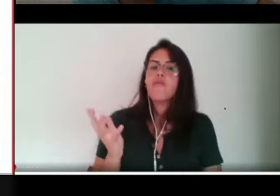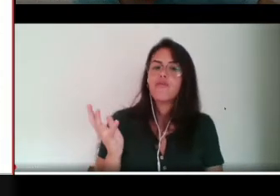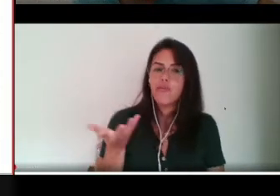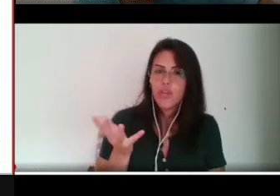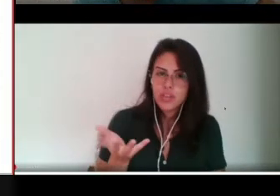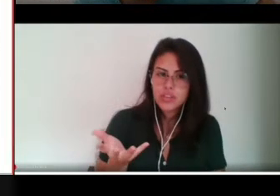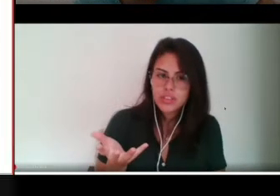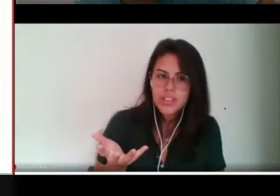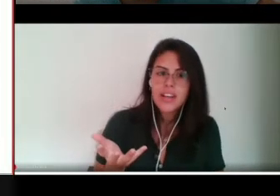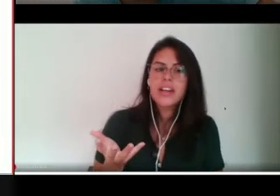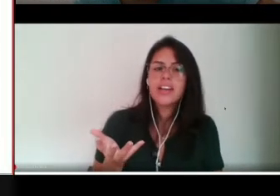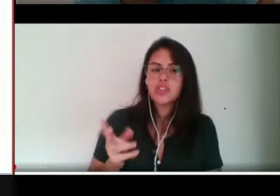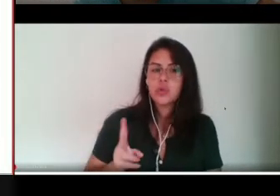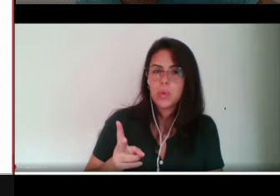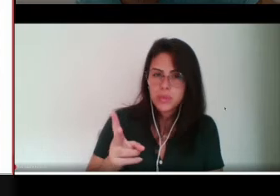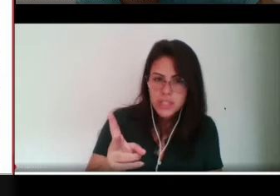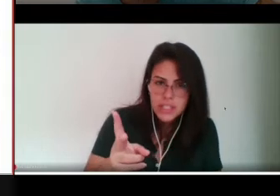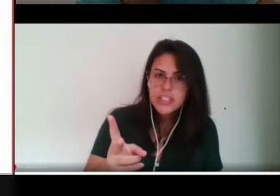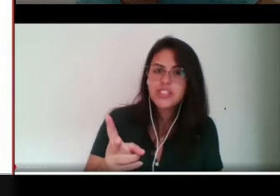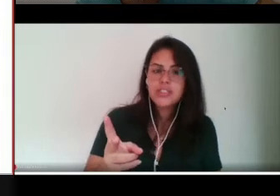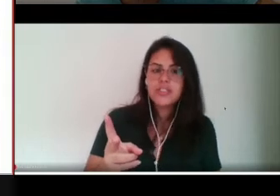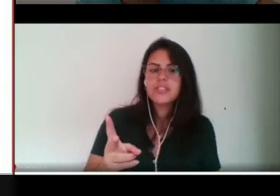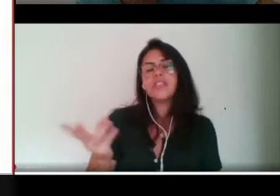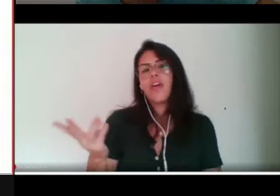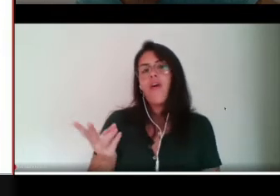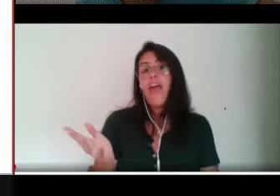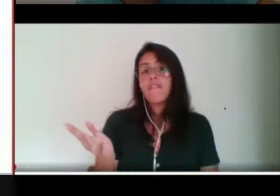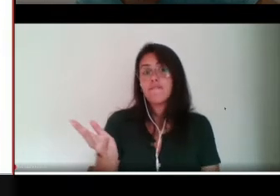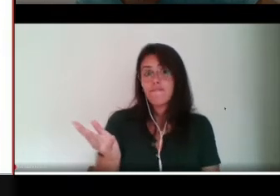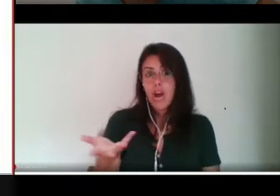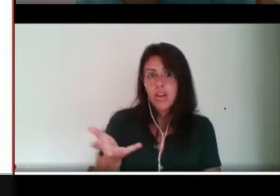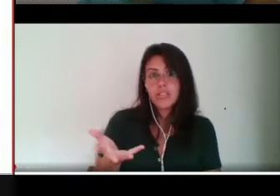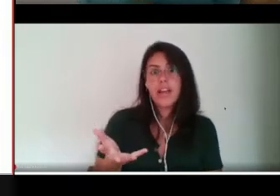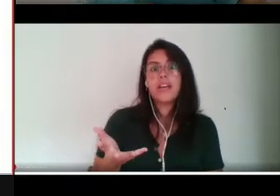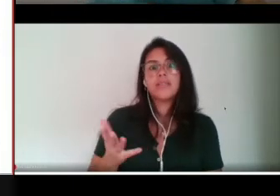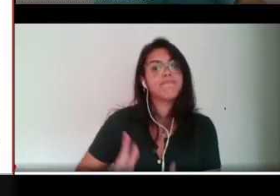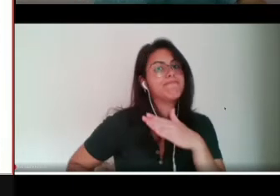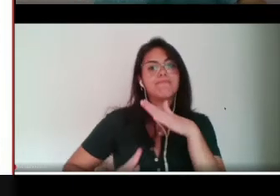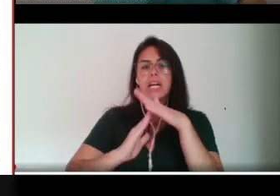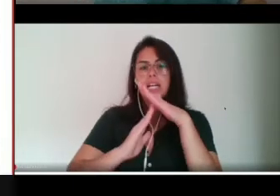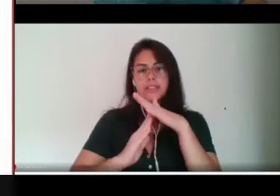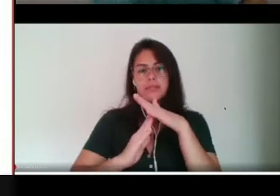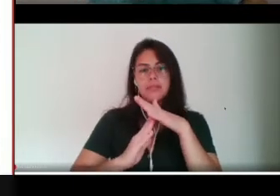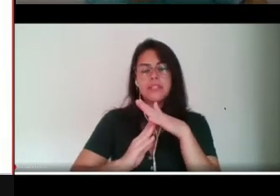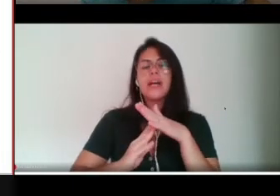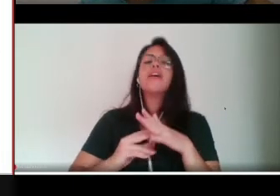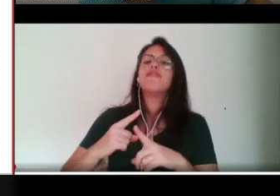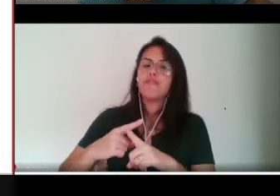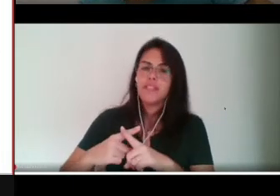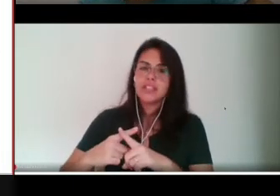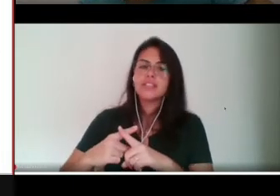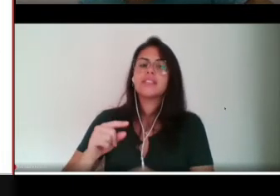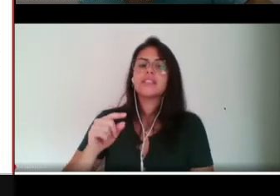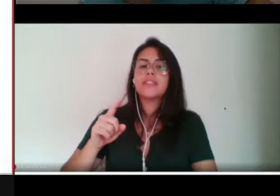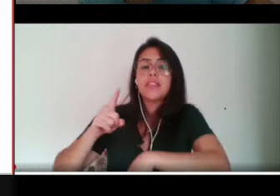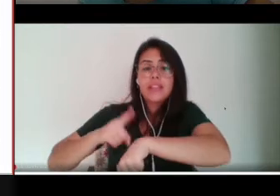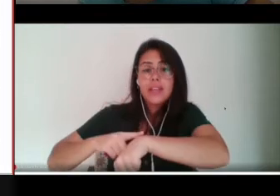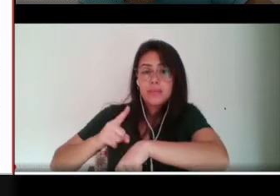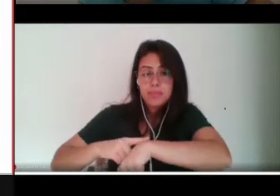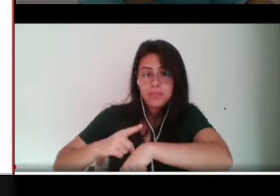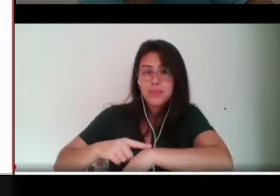aqui é igual a V máximo vezes o tempo T2. E o que é V